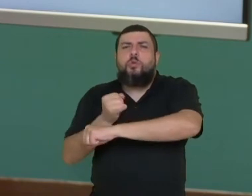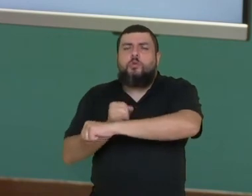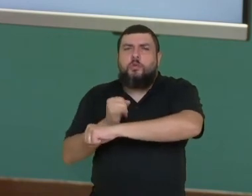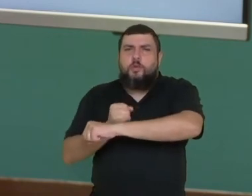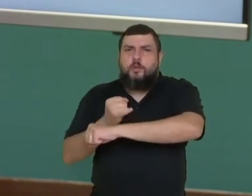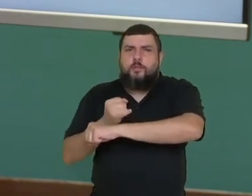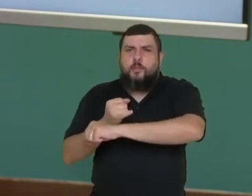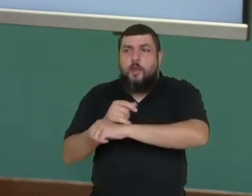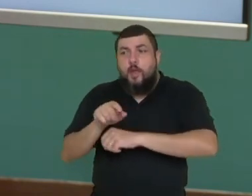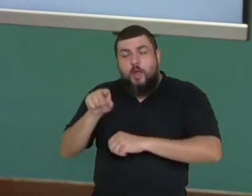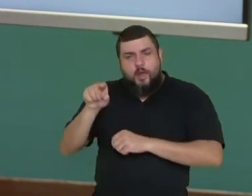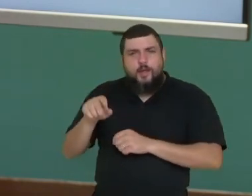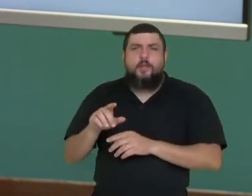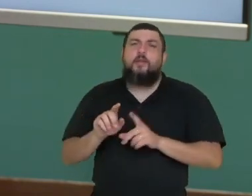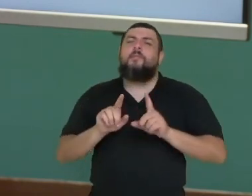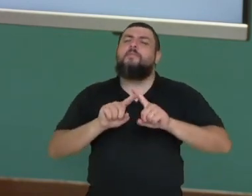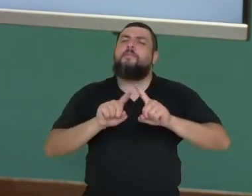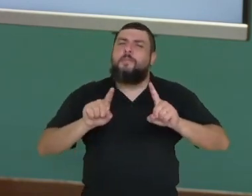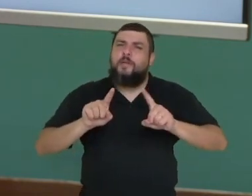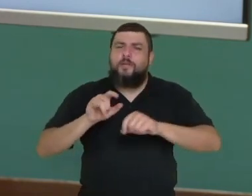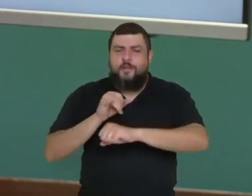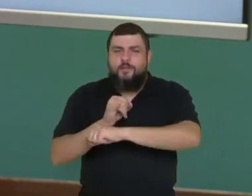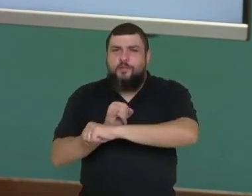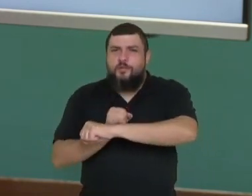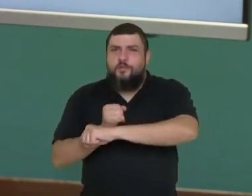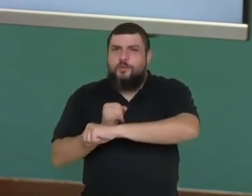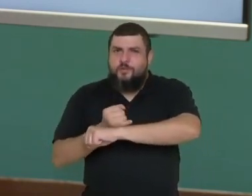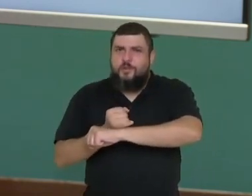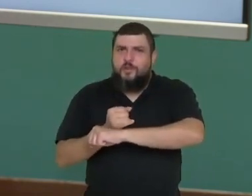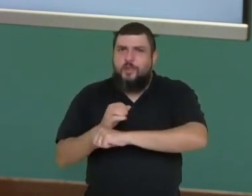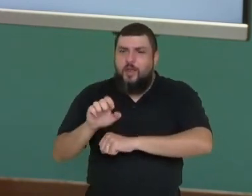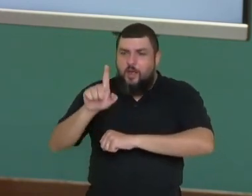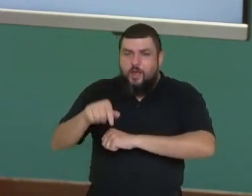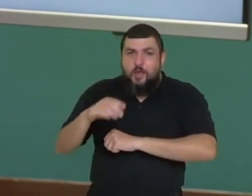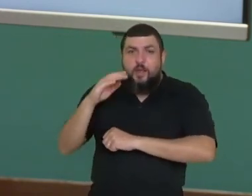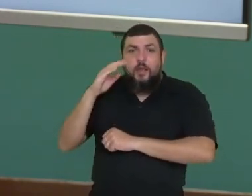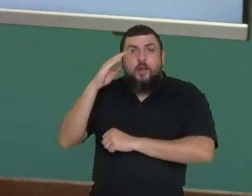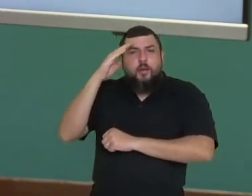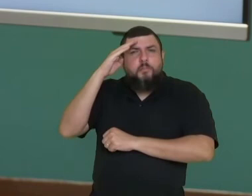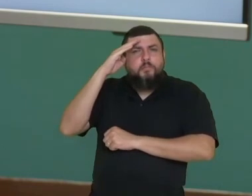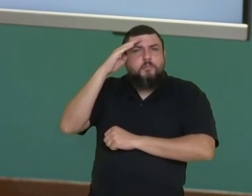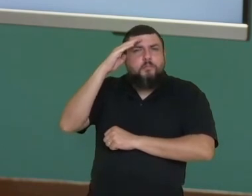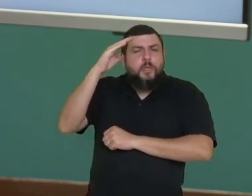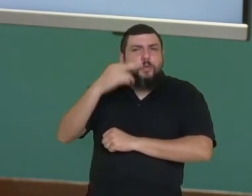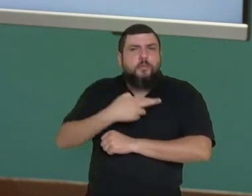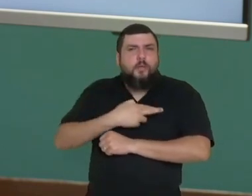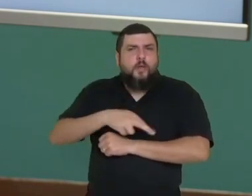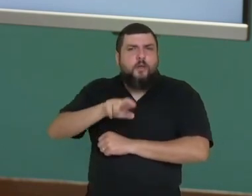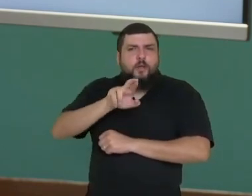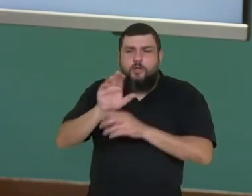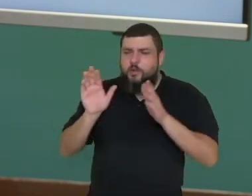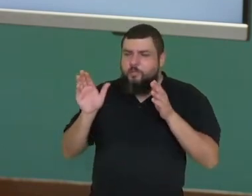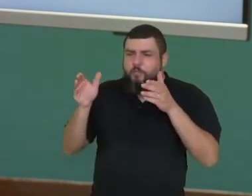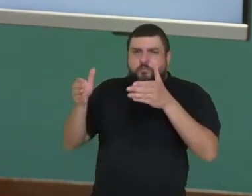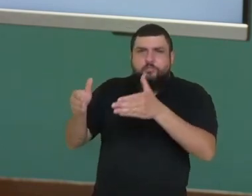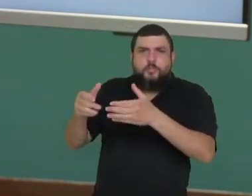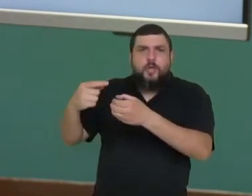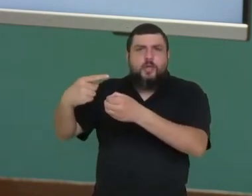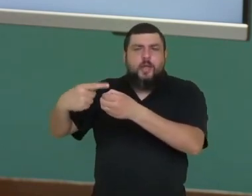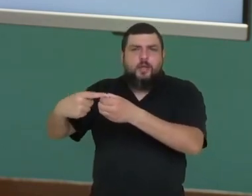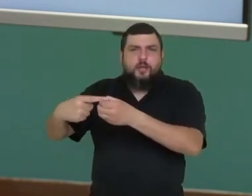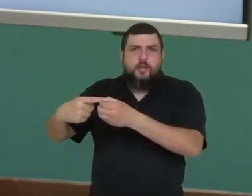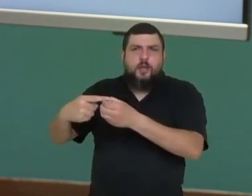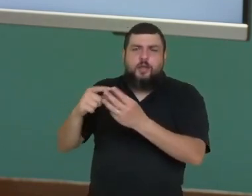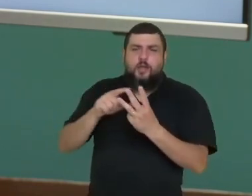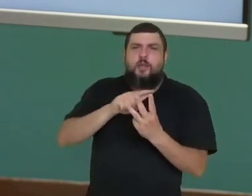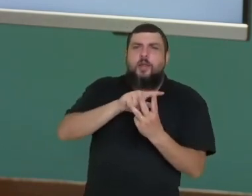cidade sagrada para as 3 principais religiões do mundo, vamos dizer assim, não é principais, mas as